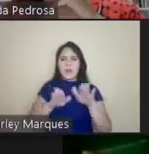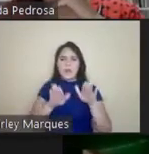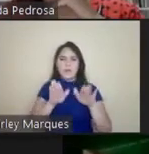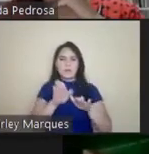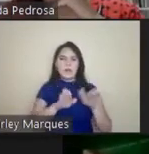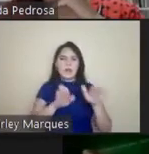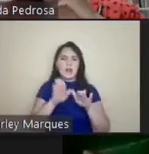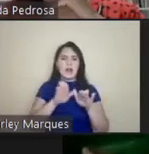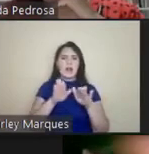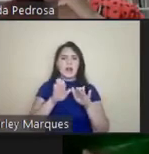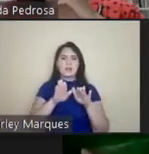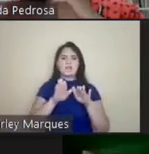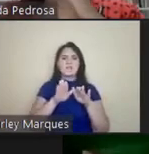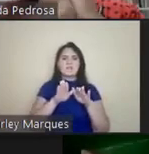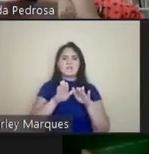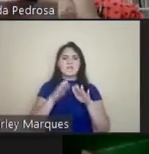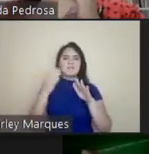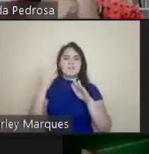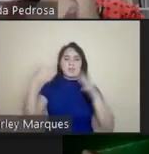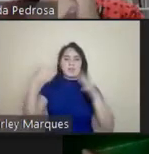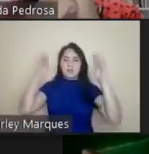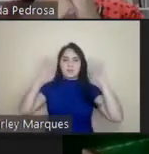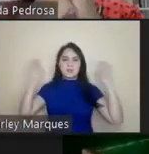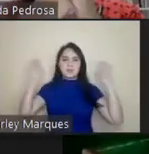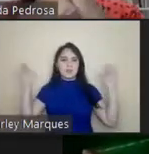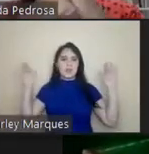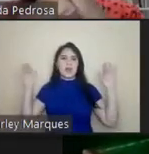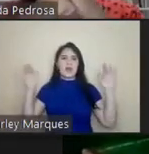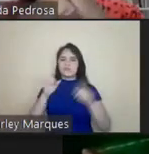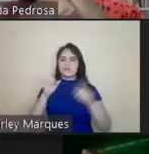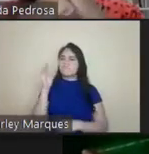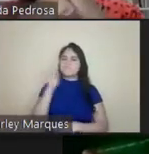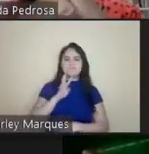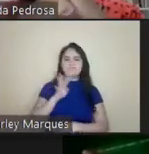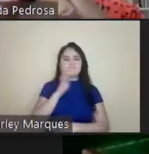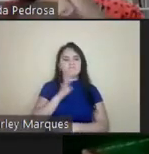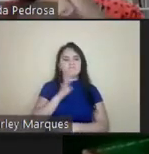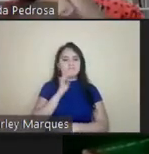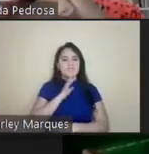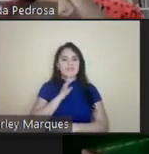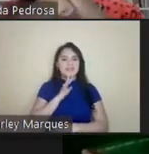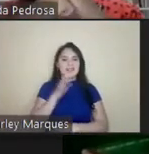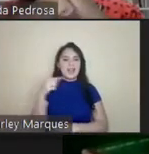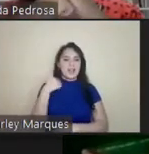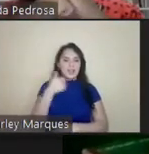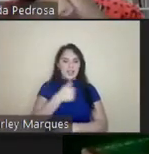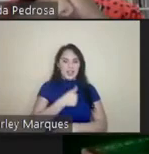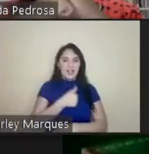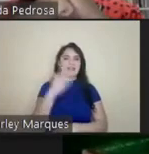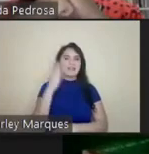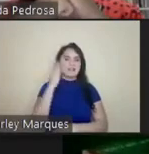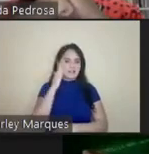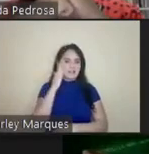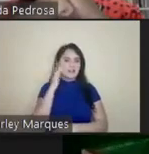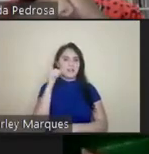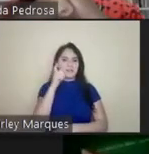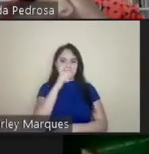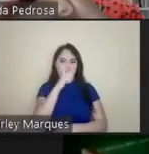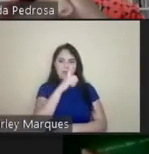com todo o cenário, com toda a logística, foi muito bacana. E a gente sabe a dificuldade que é fazer